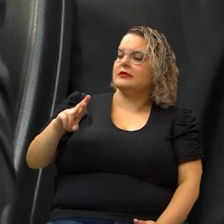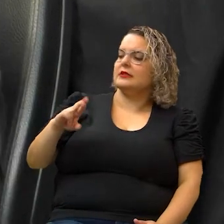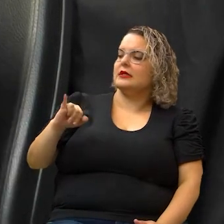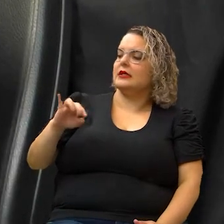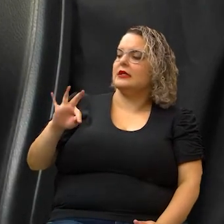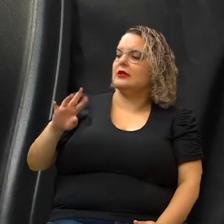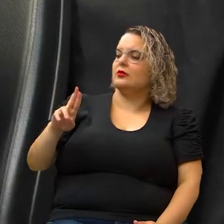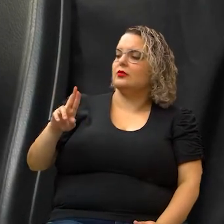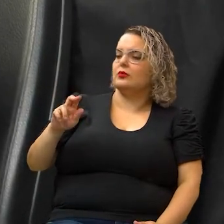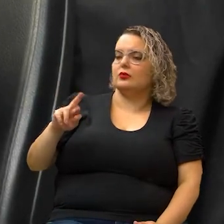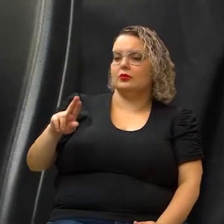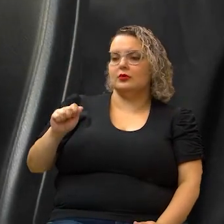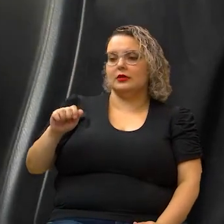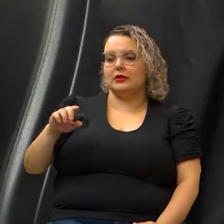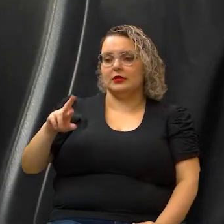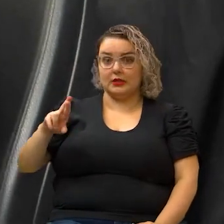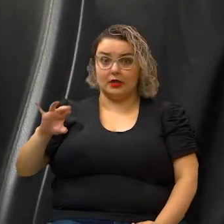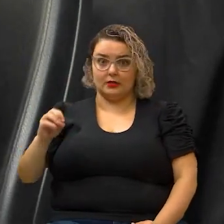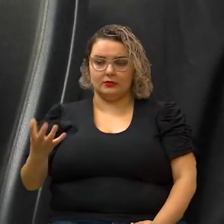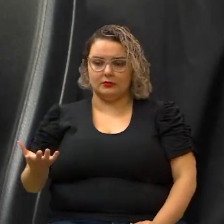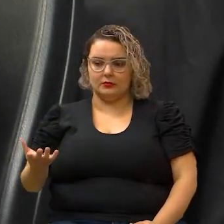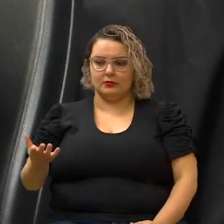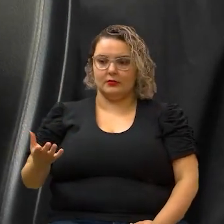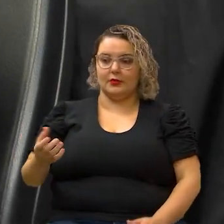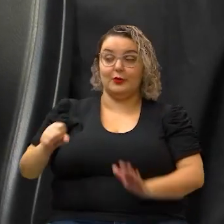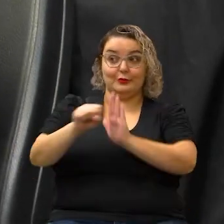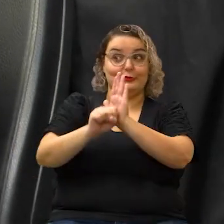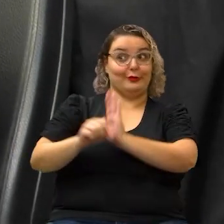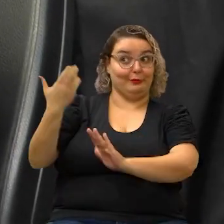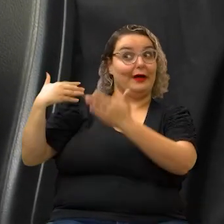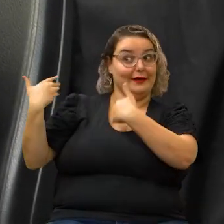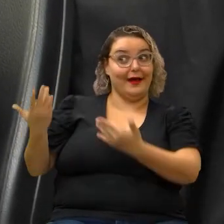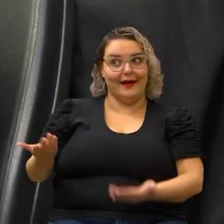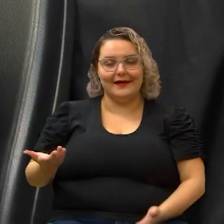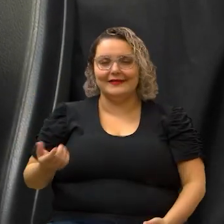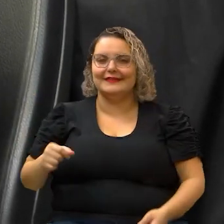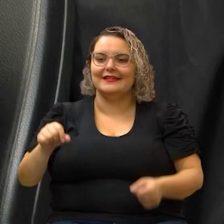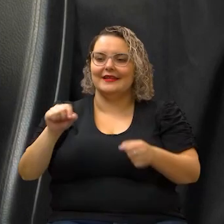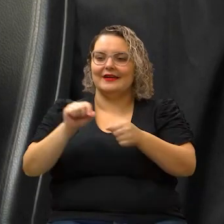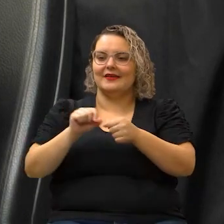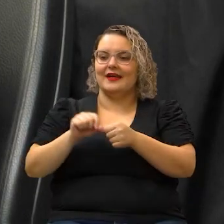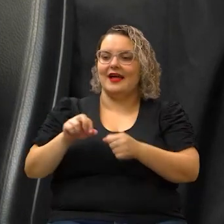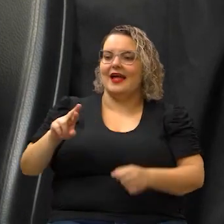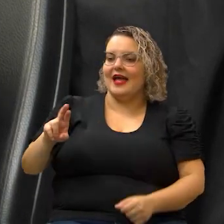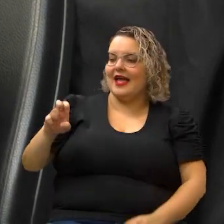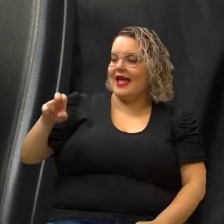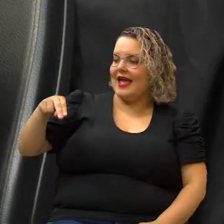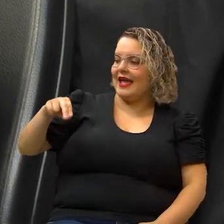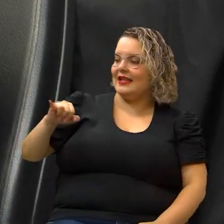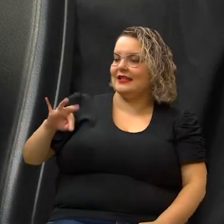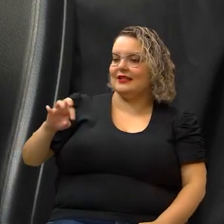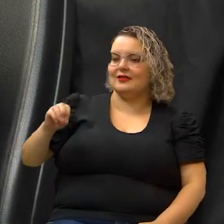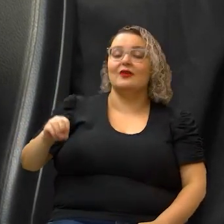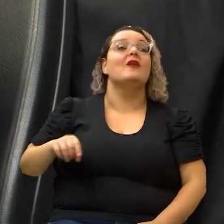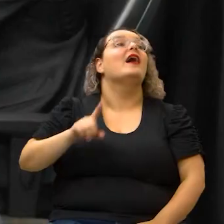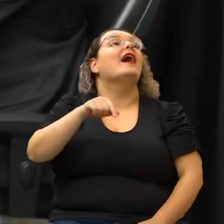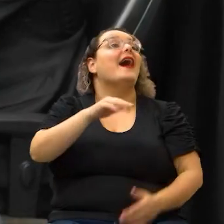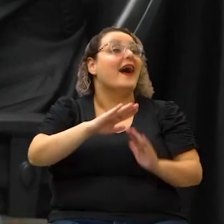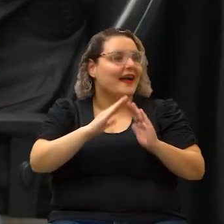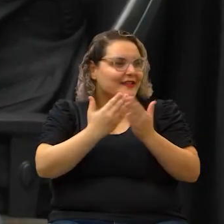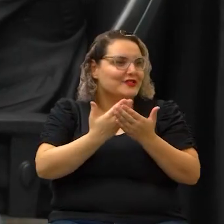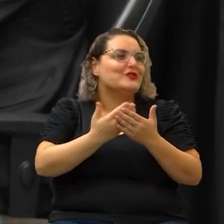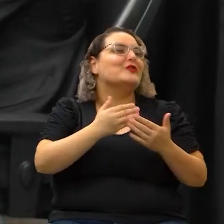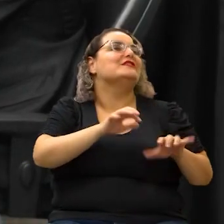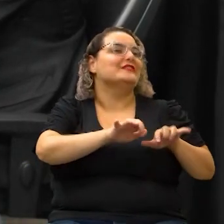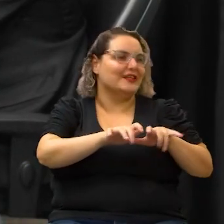tinha, veja, que eu sou mesmo da época do século passado, né? Eu tinha feito Hamilton, né? Aquela escola de datilografia. Escola de